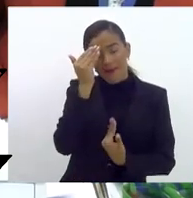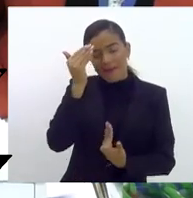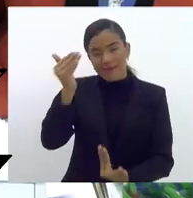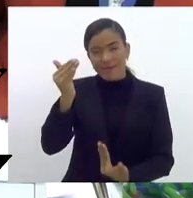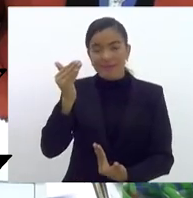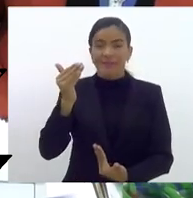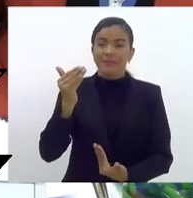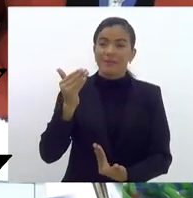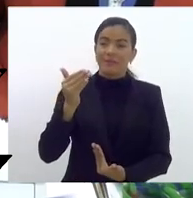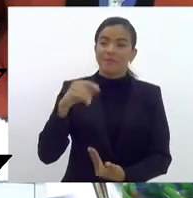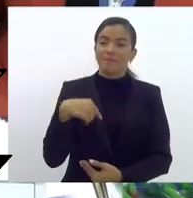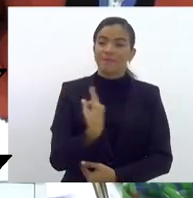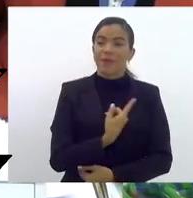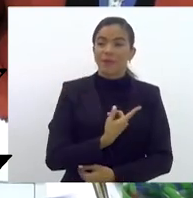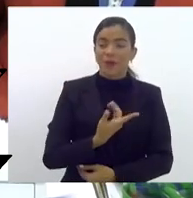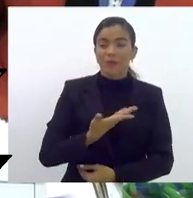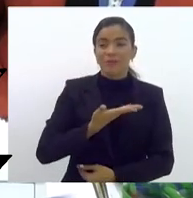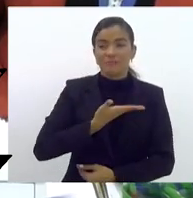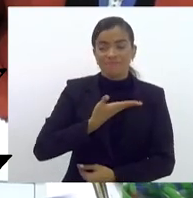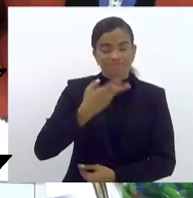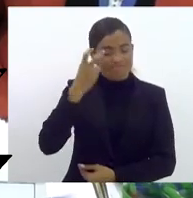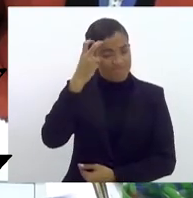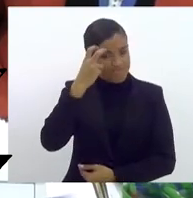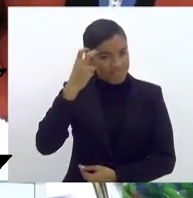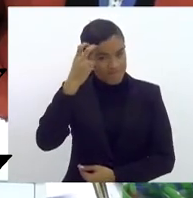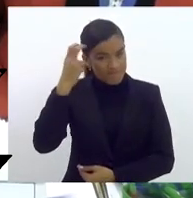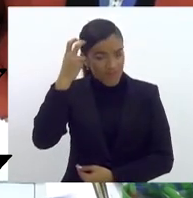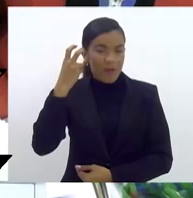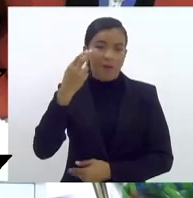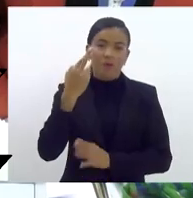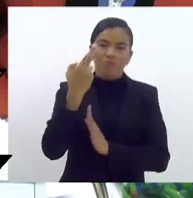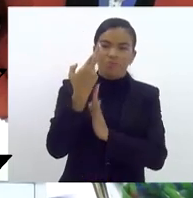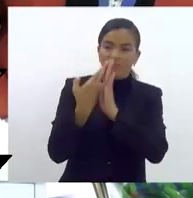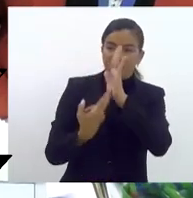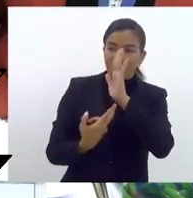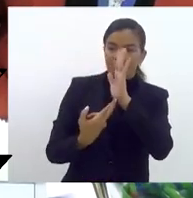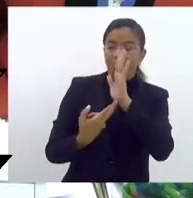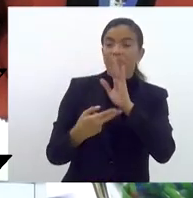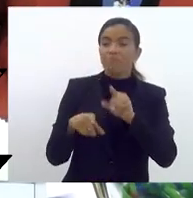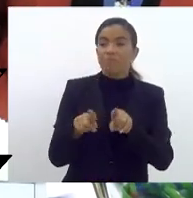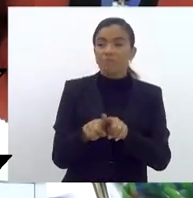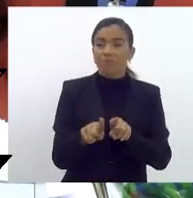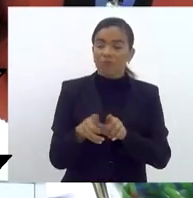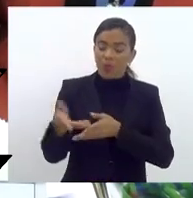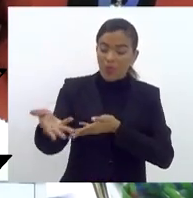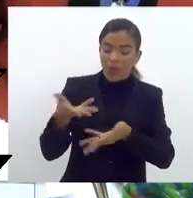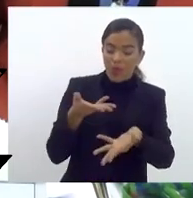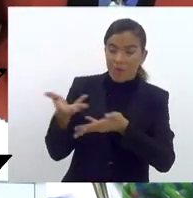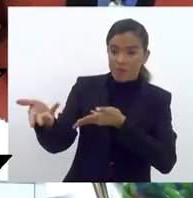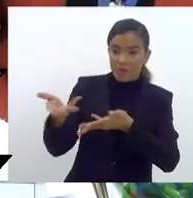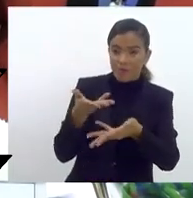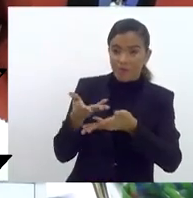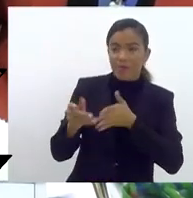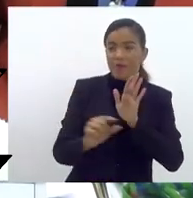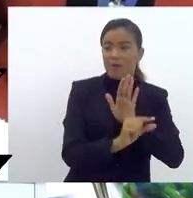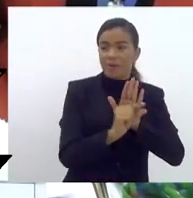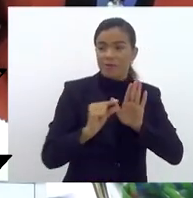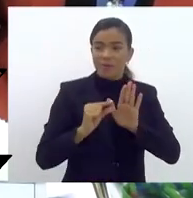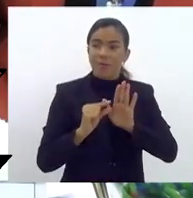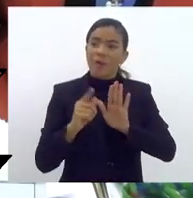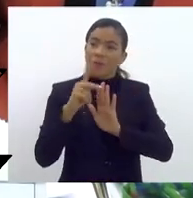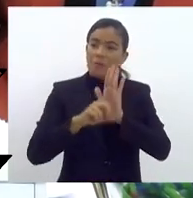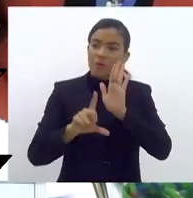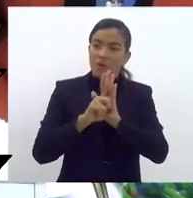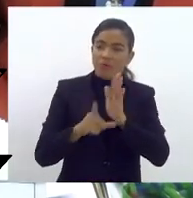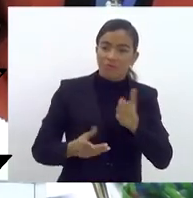a nossa grande amiga Verônica Lima pela relatoria Obrigado Verônica e a gente troca essa emenda para ficar o projeto aprovado e para